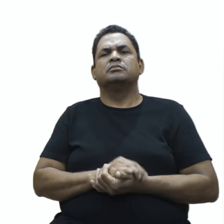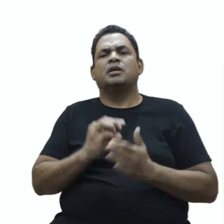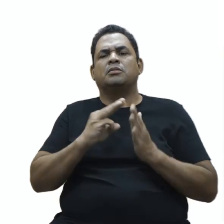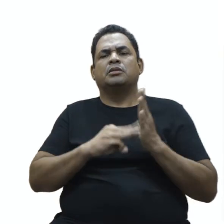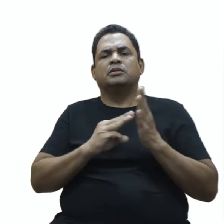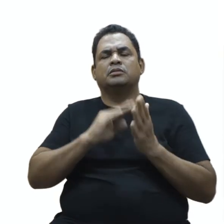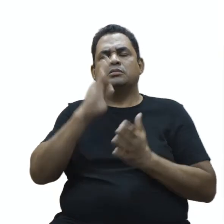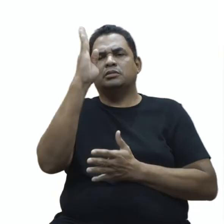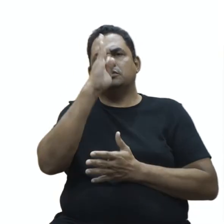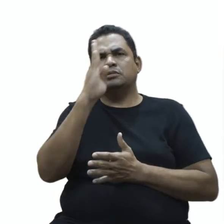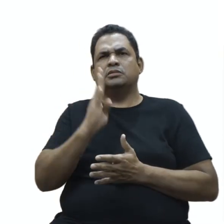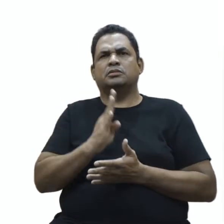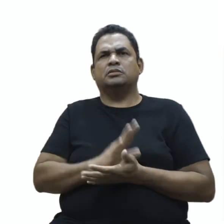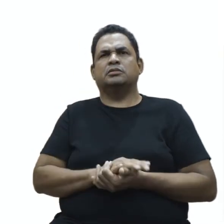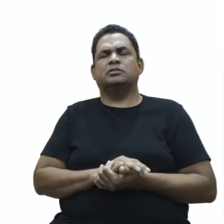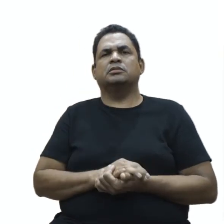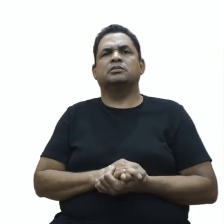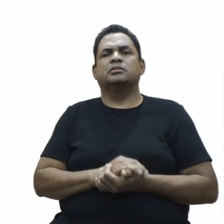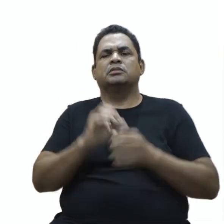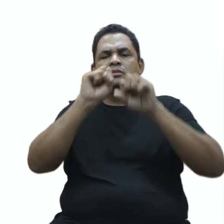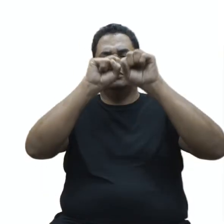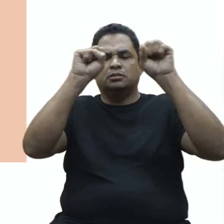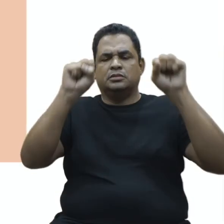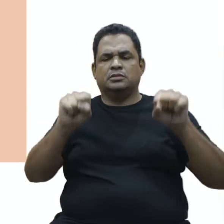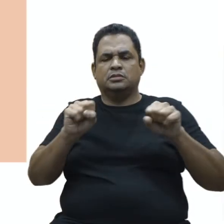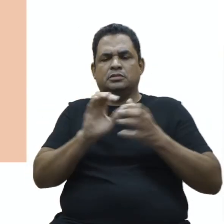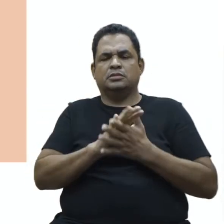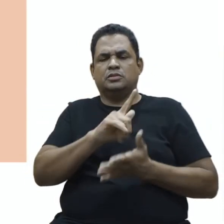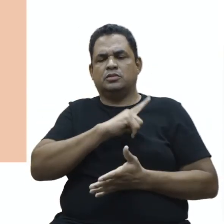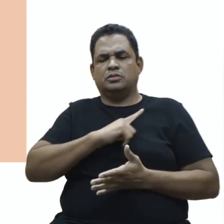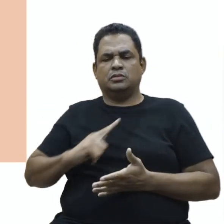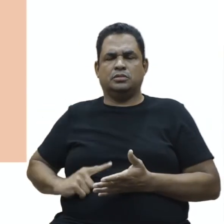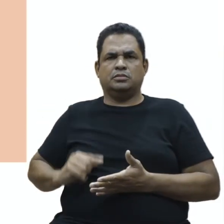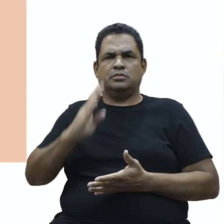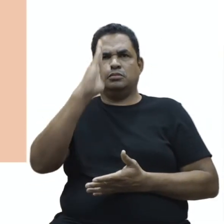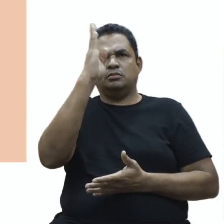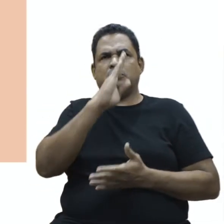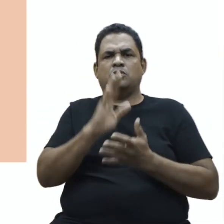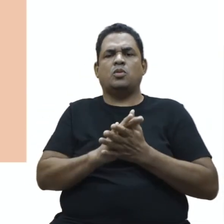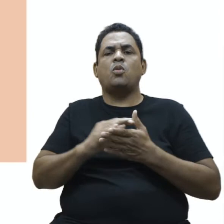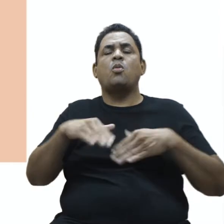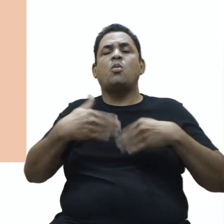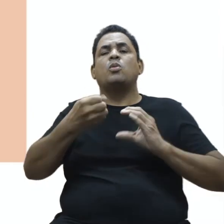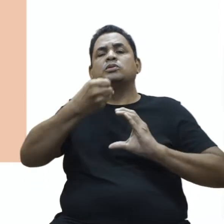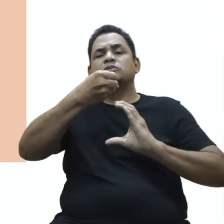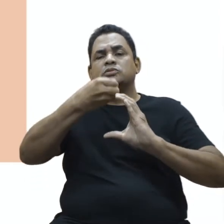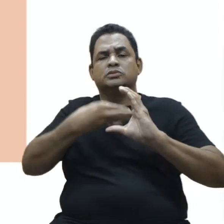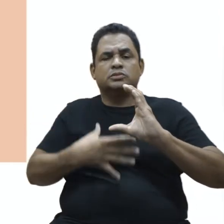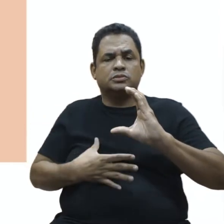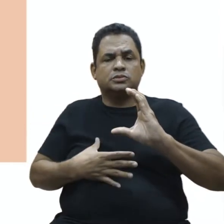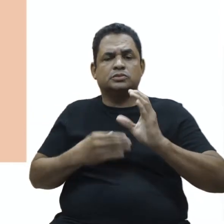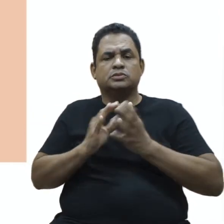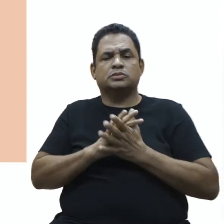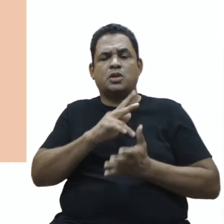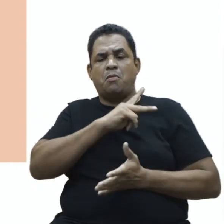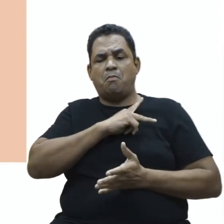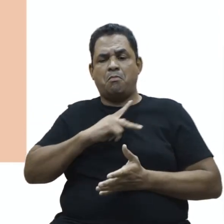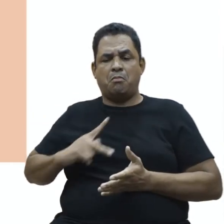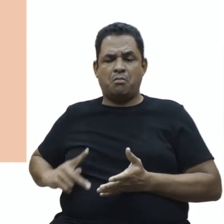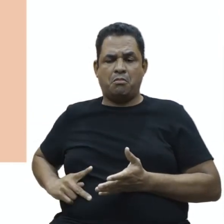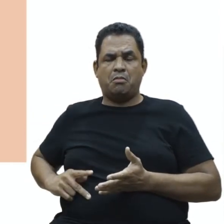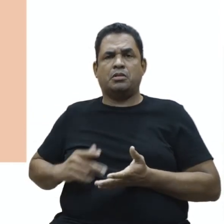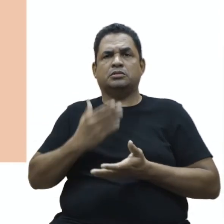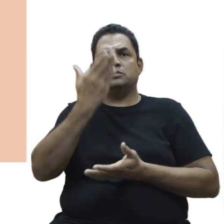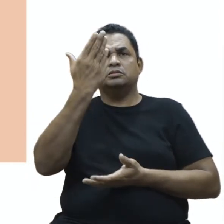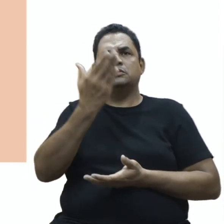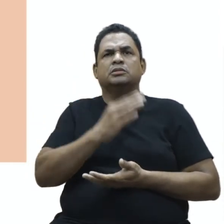brasileiro, que é o sistema de governo brasileiro. Quais são as características do presidencialismo, pessoal?